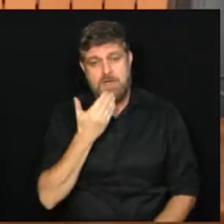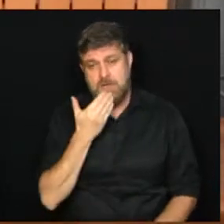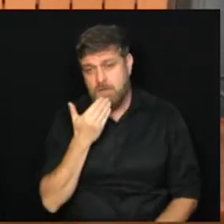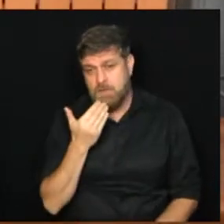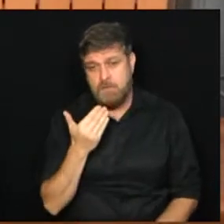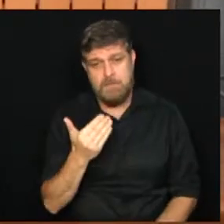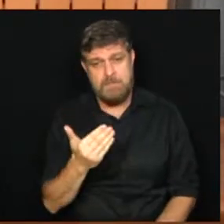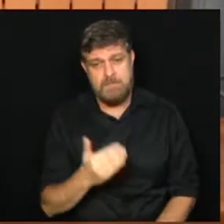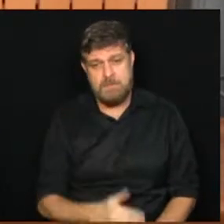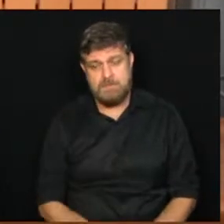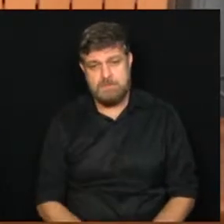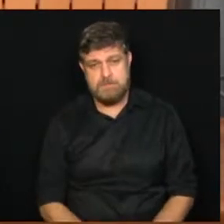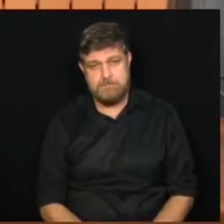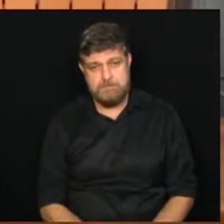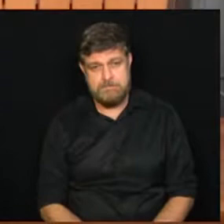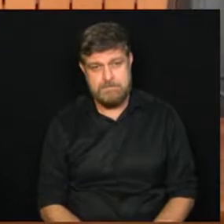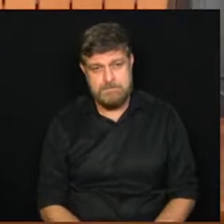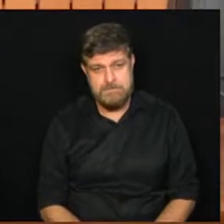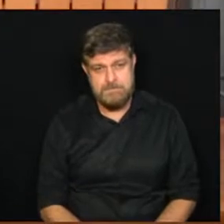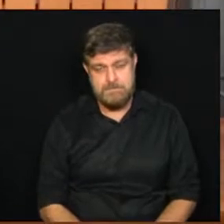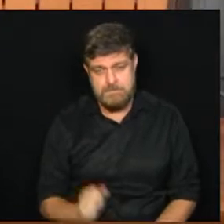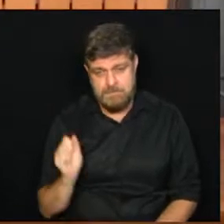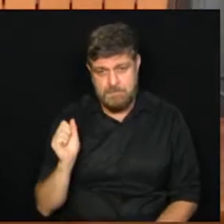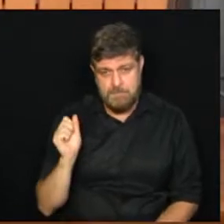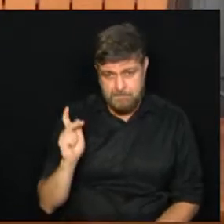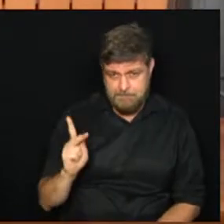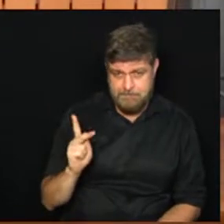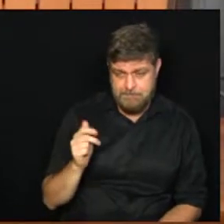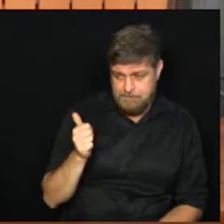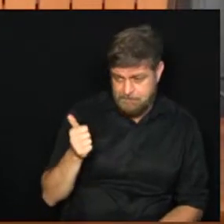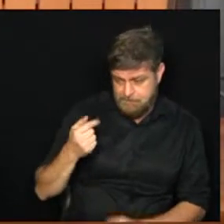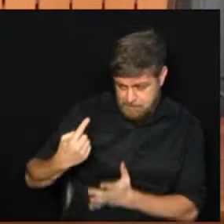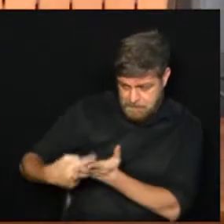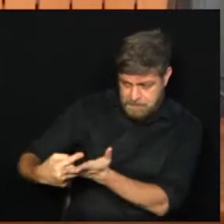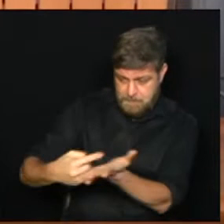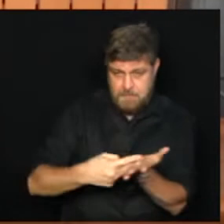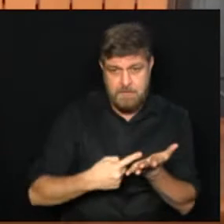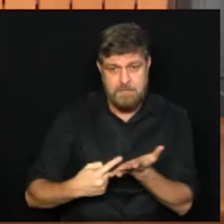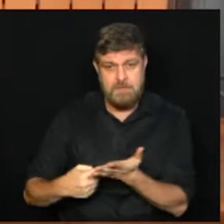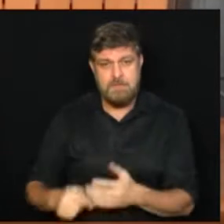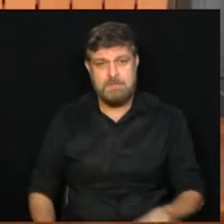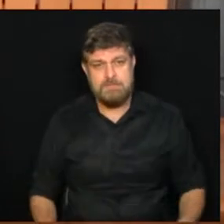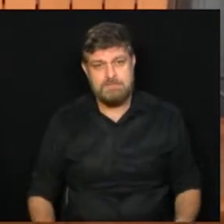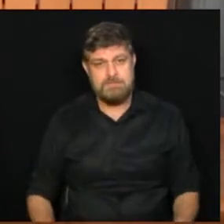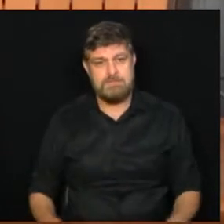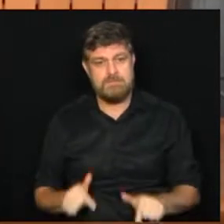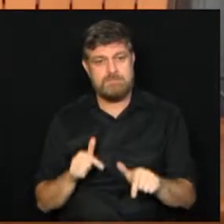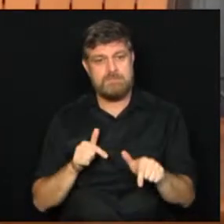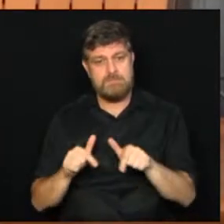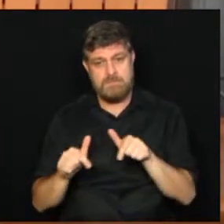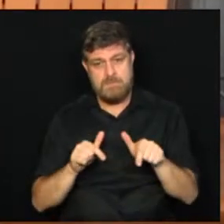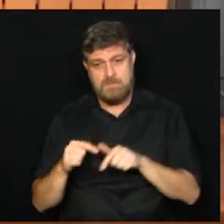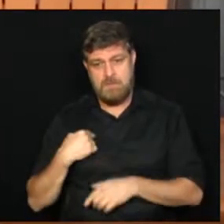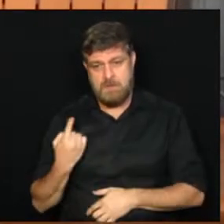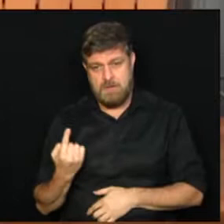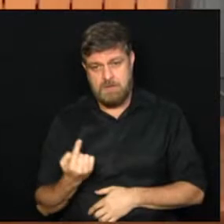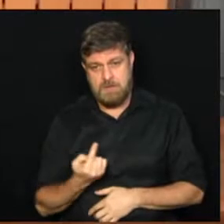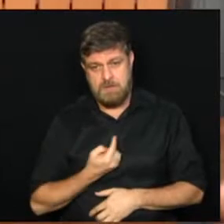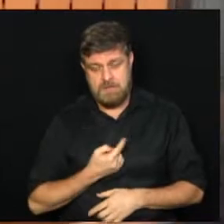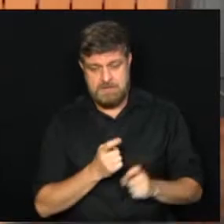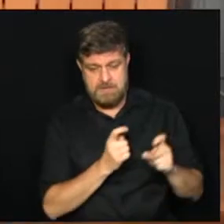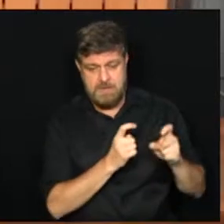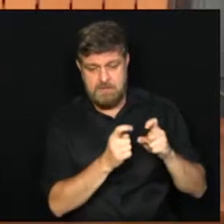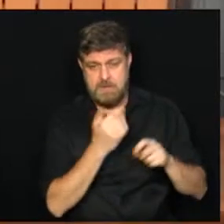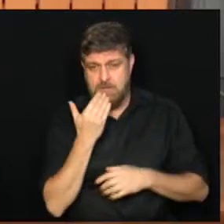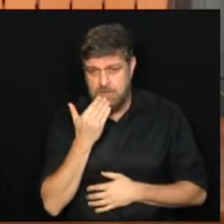que deem aí um ok para a prorrogação dos trabalhos da nossa comissão. Nós estamos